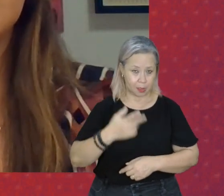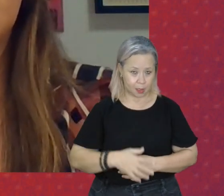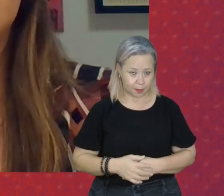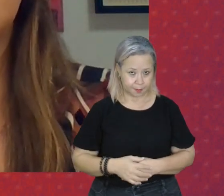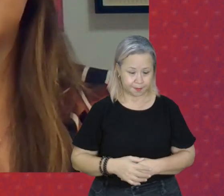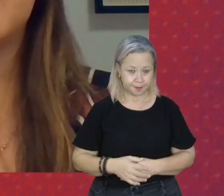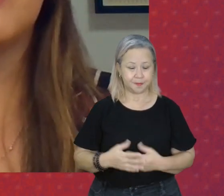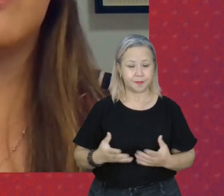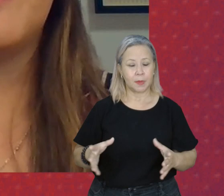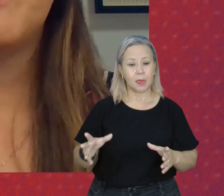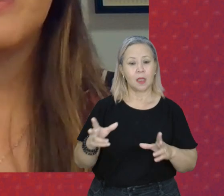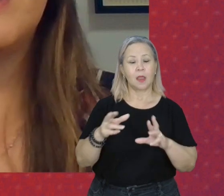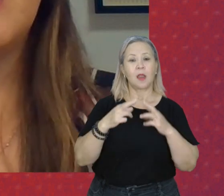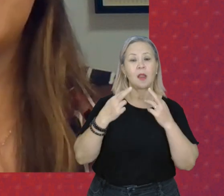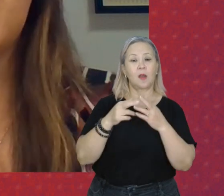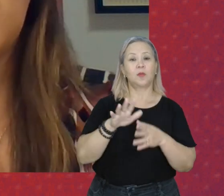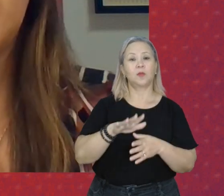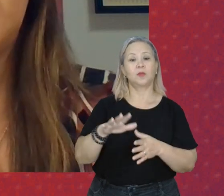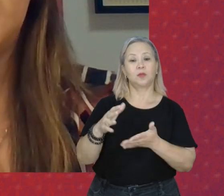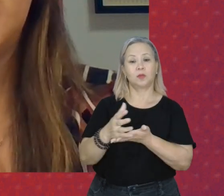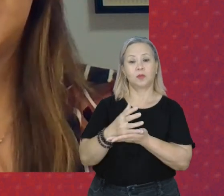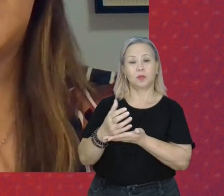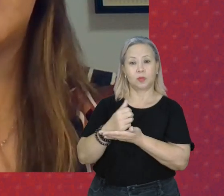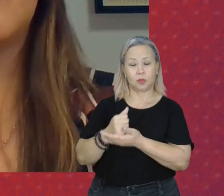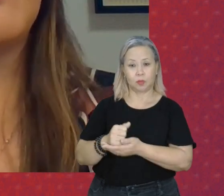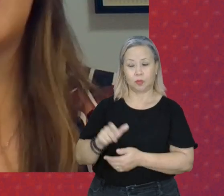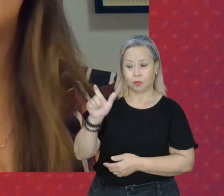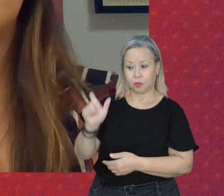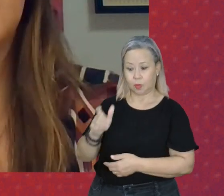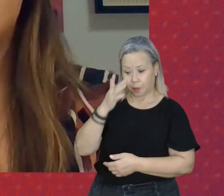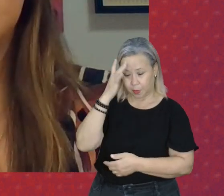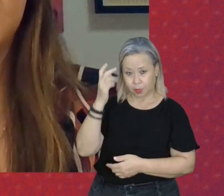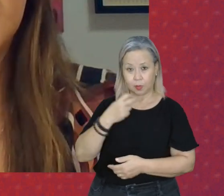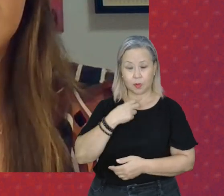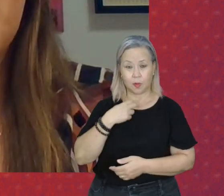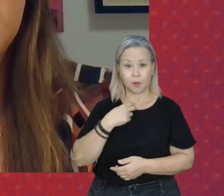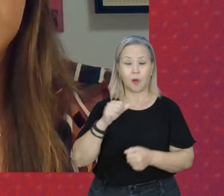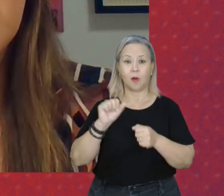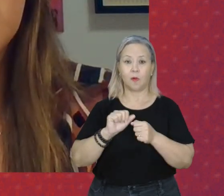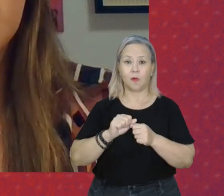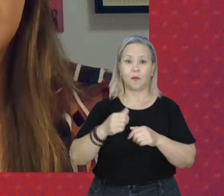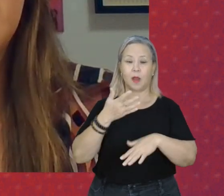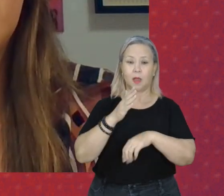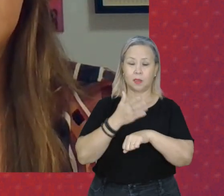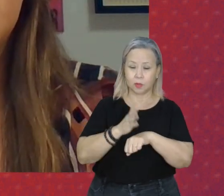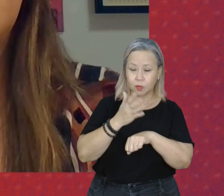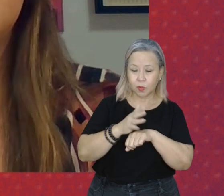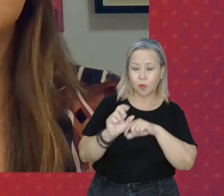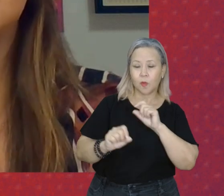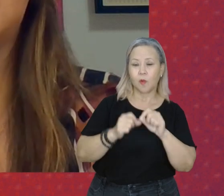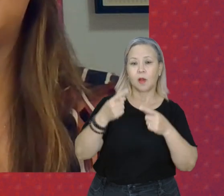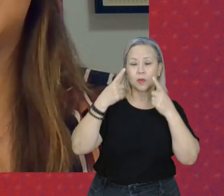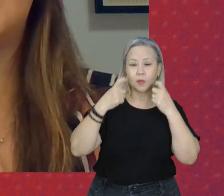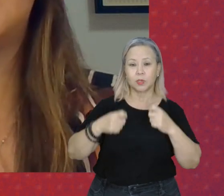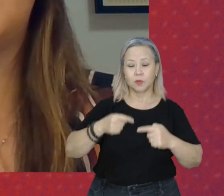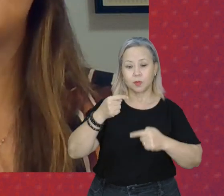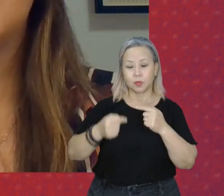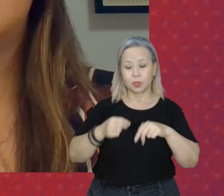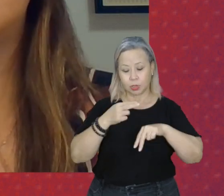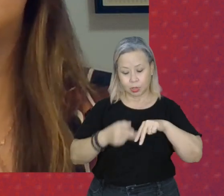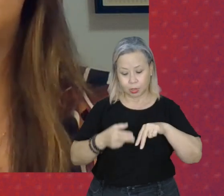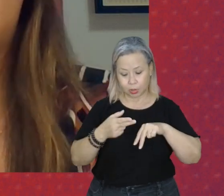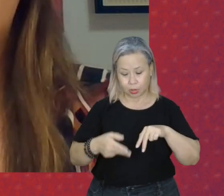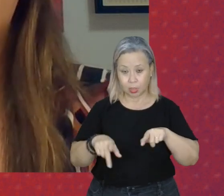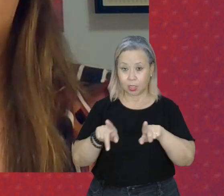junta as duas coisas, uma pessoa que não pode, né, que comete um ato de violência política de gênero e ao mesmo tempo